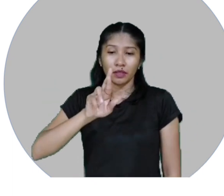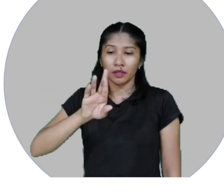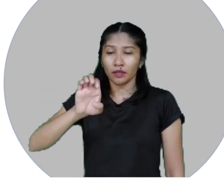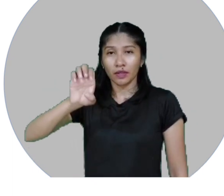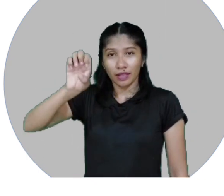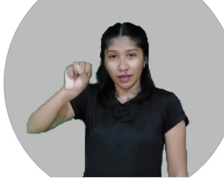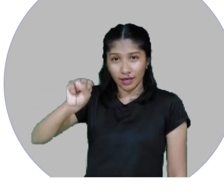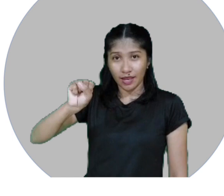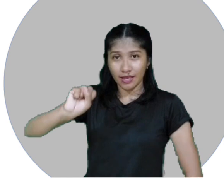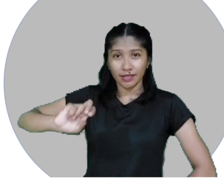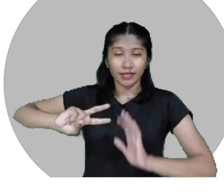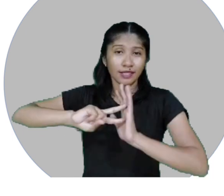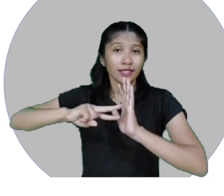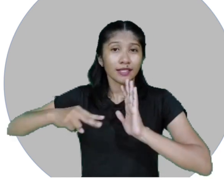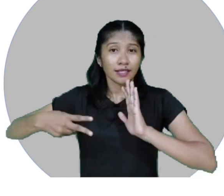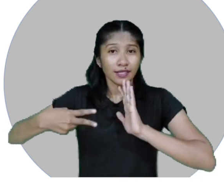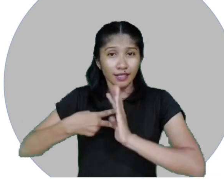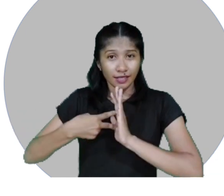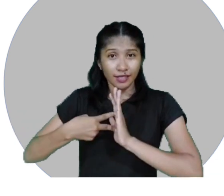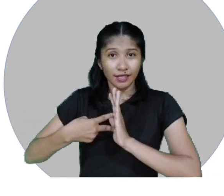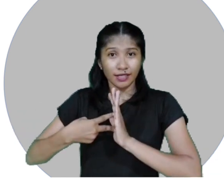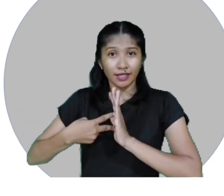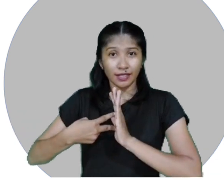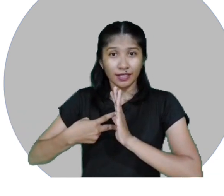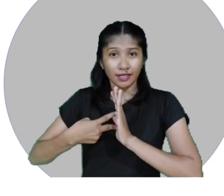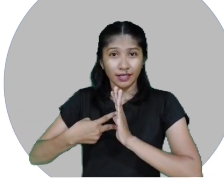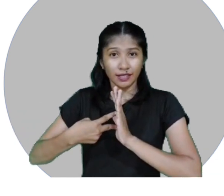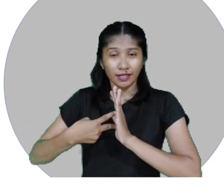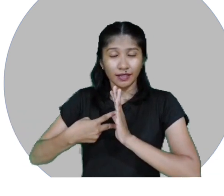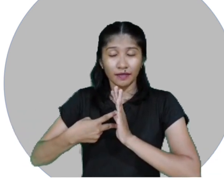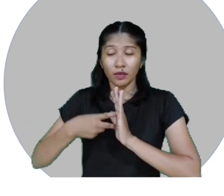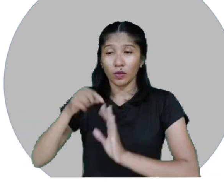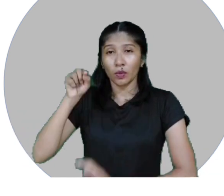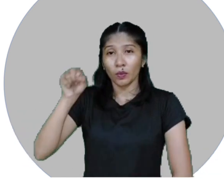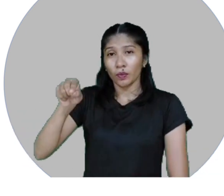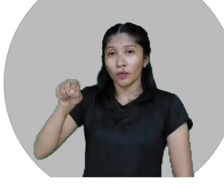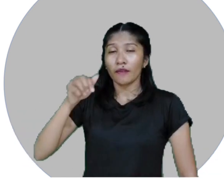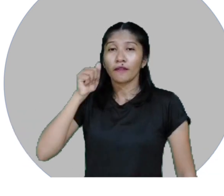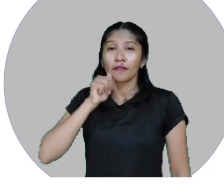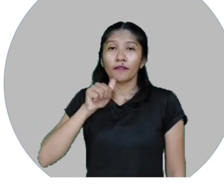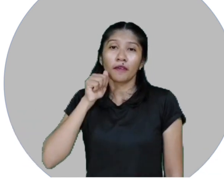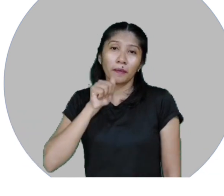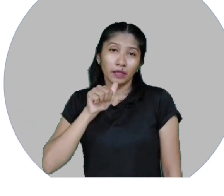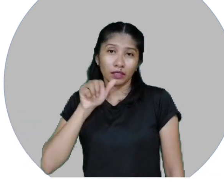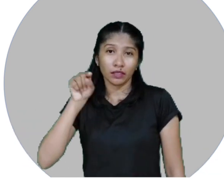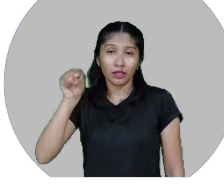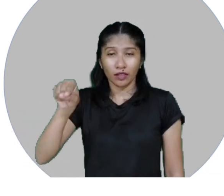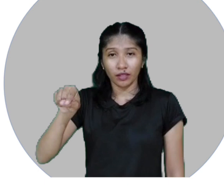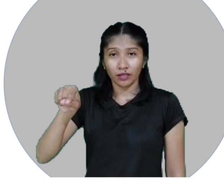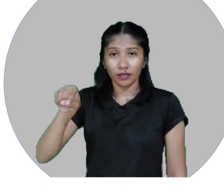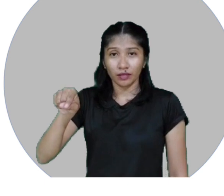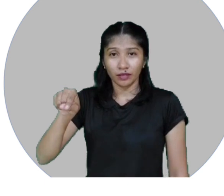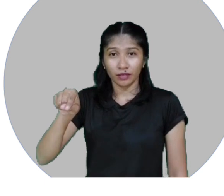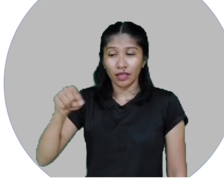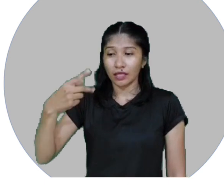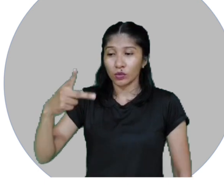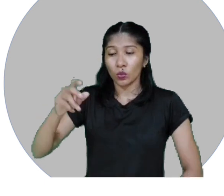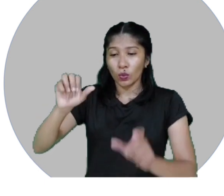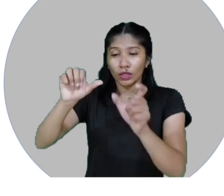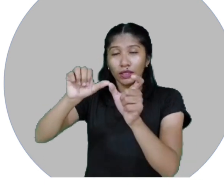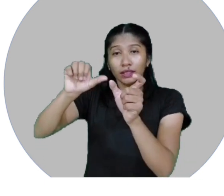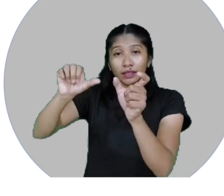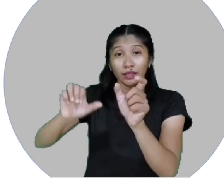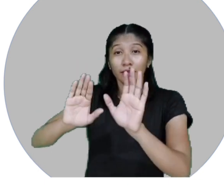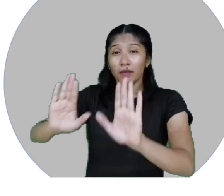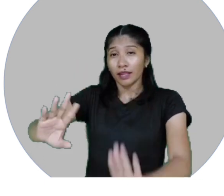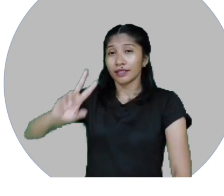que significa coisa, substantivo feminino. Assim é a sua declinação. Lembrando